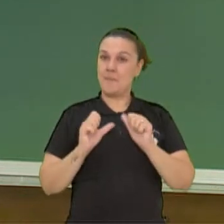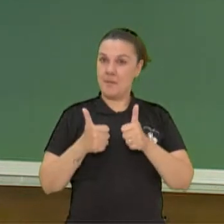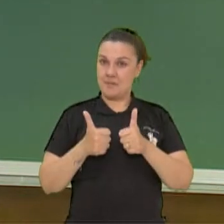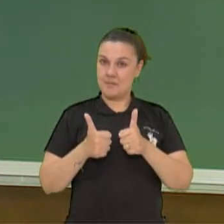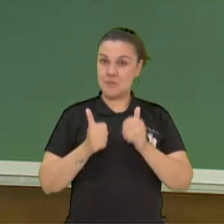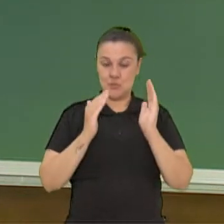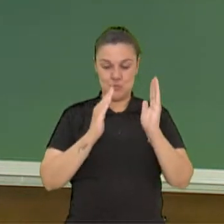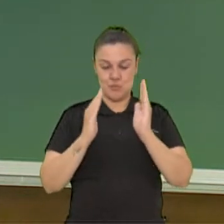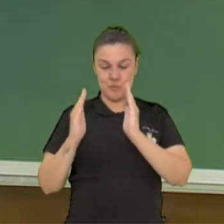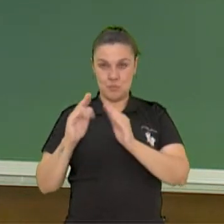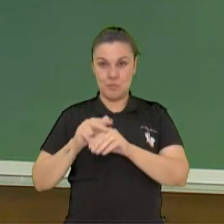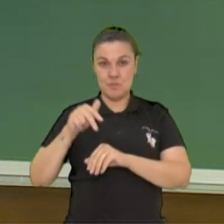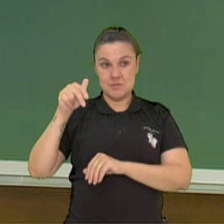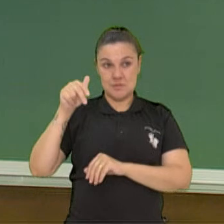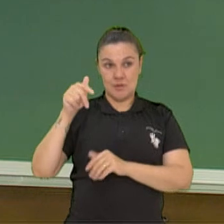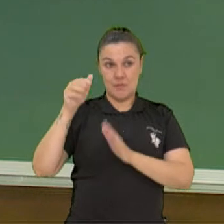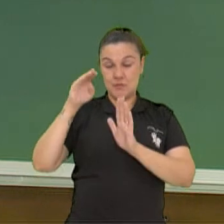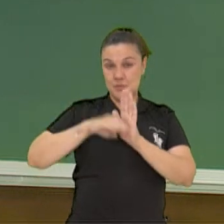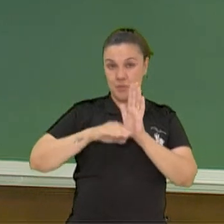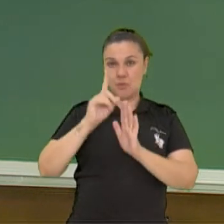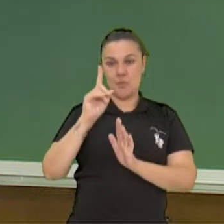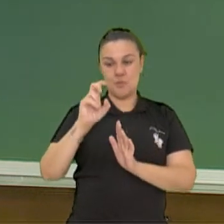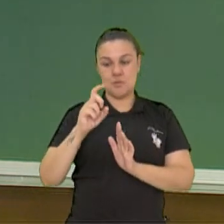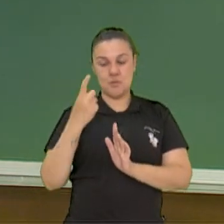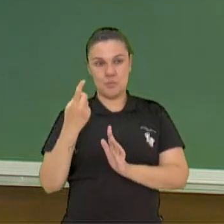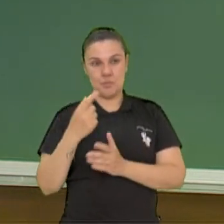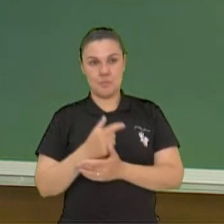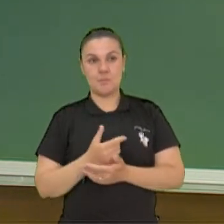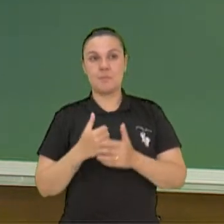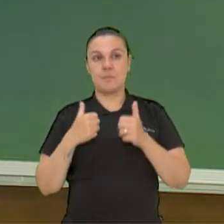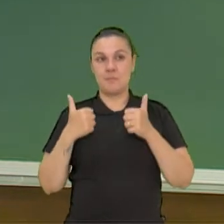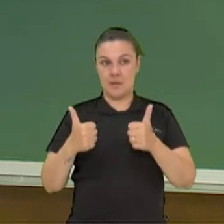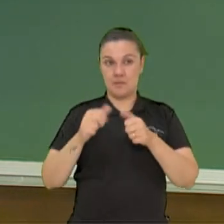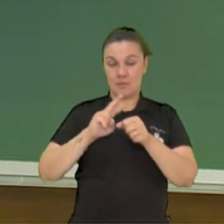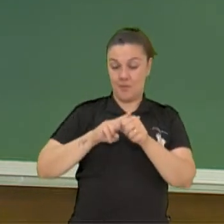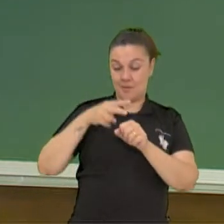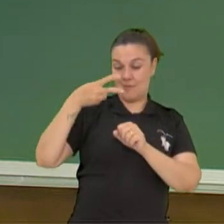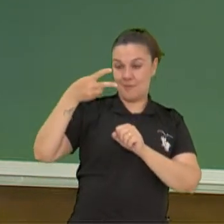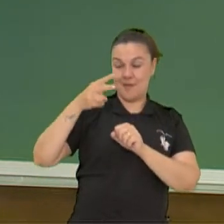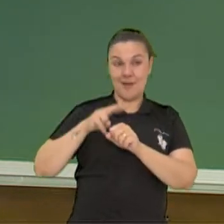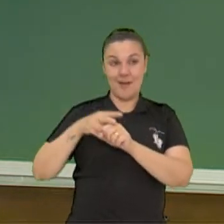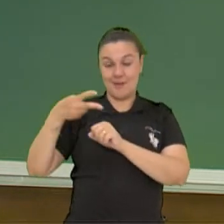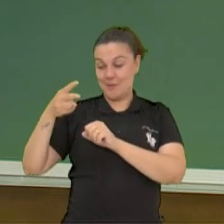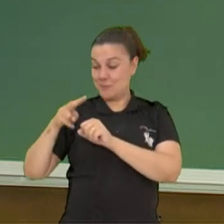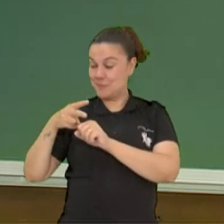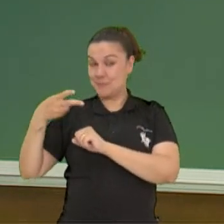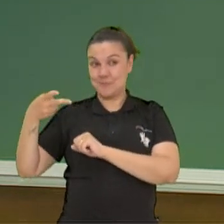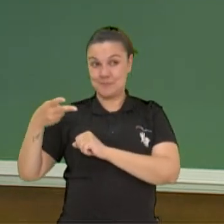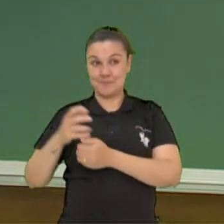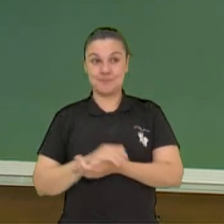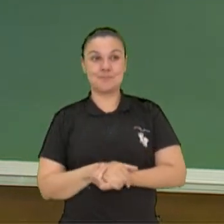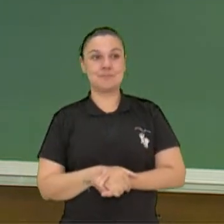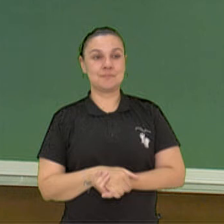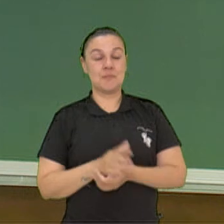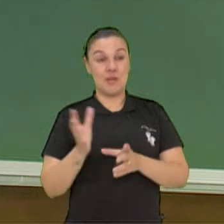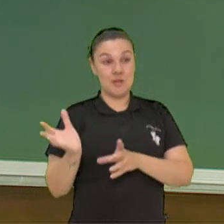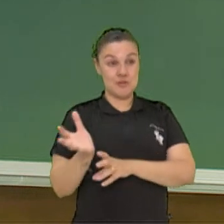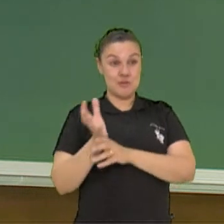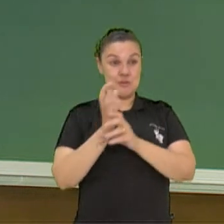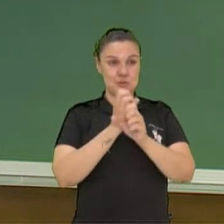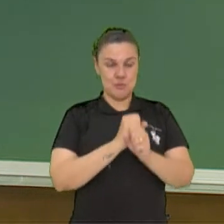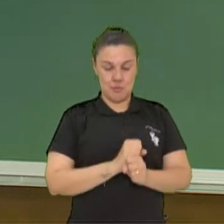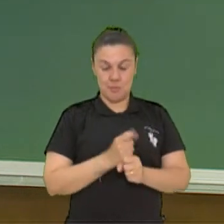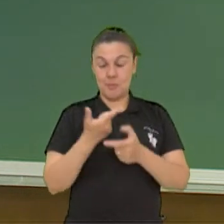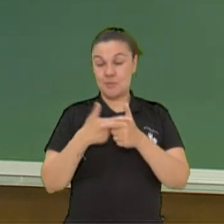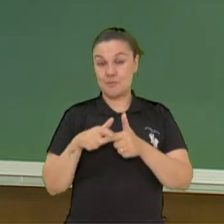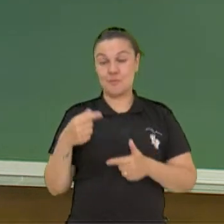subtrair o tamanho do salto dele pela média que ele obteve. Eu já obtive as médias. Então, esse atleta teve 148,